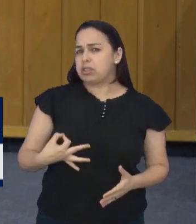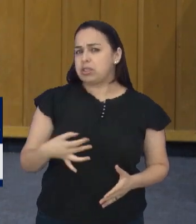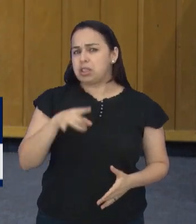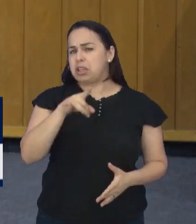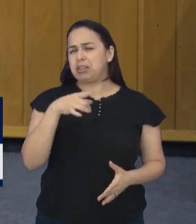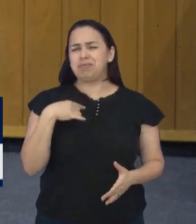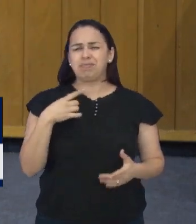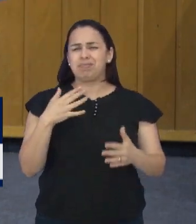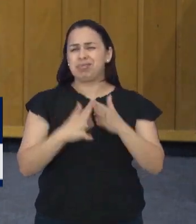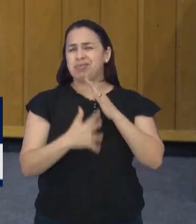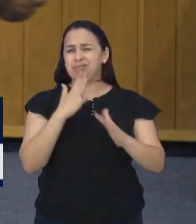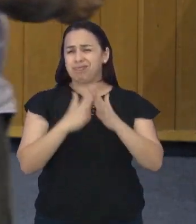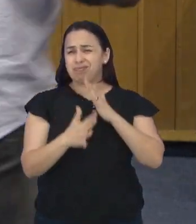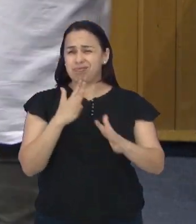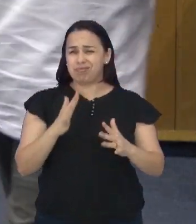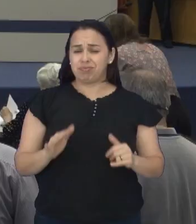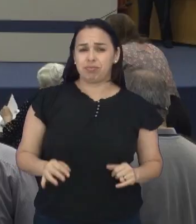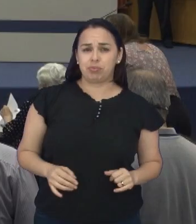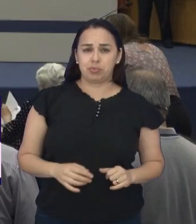questão.